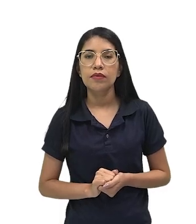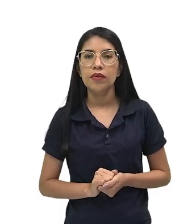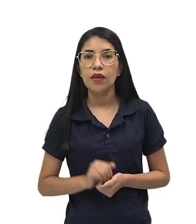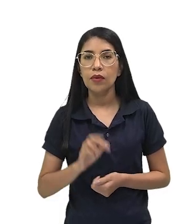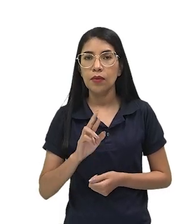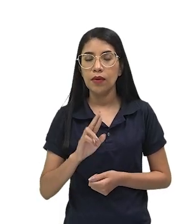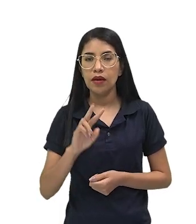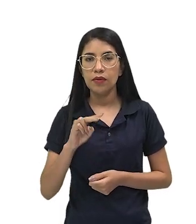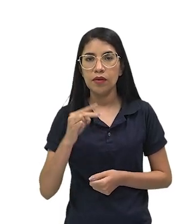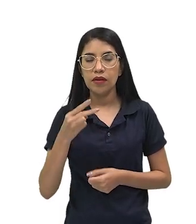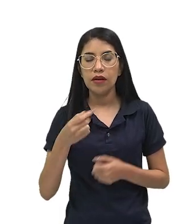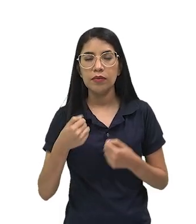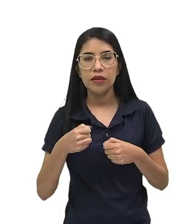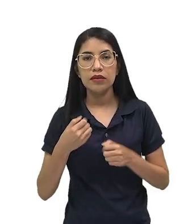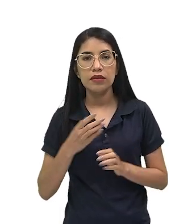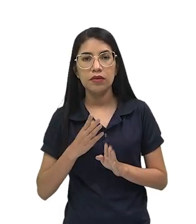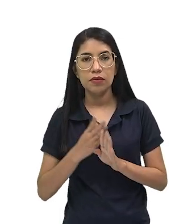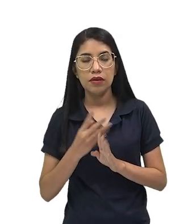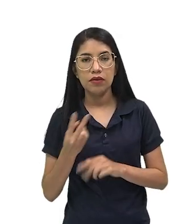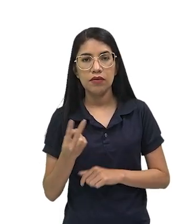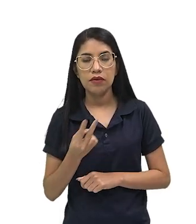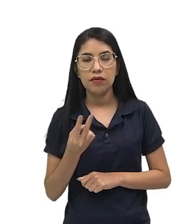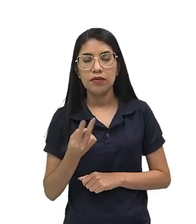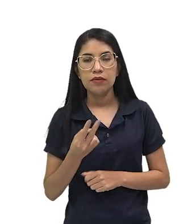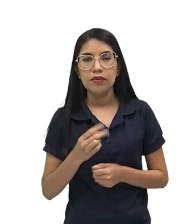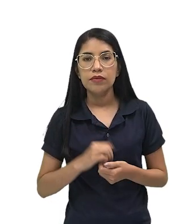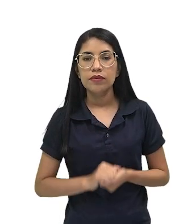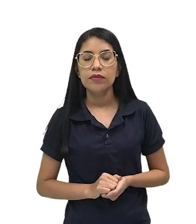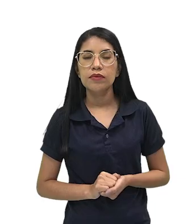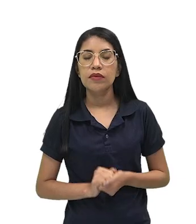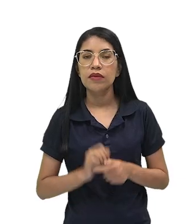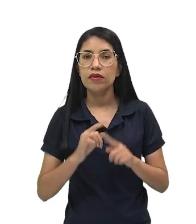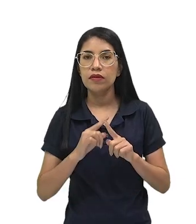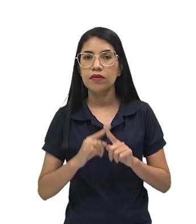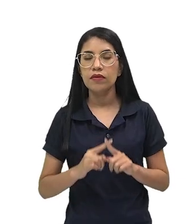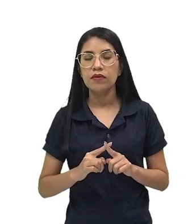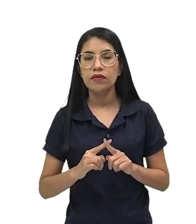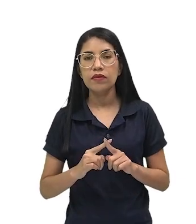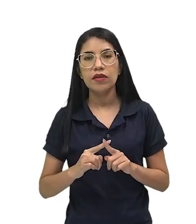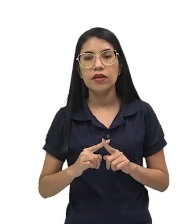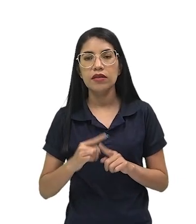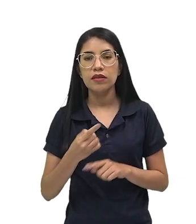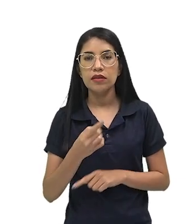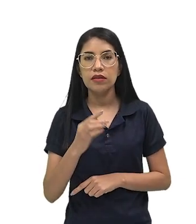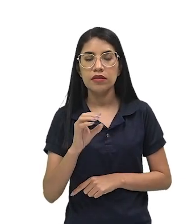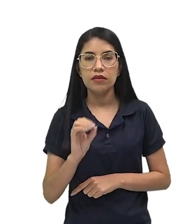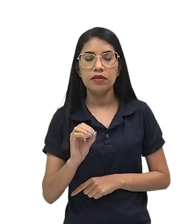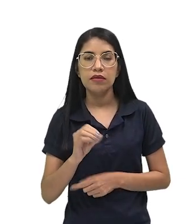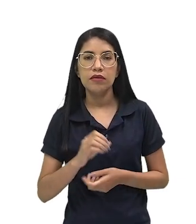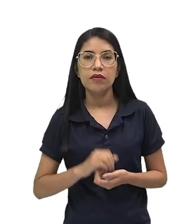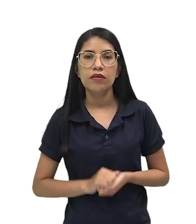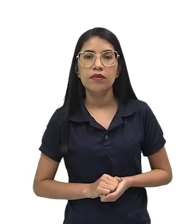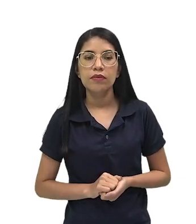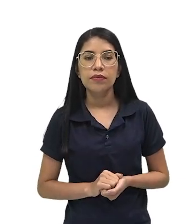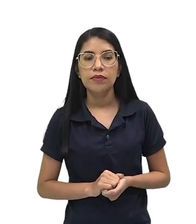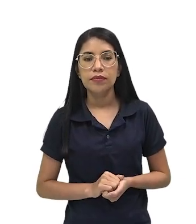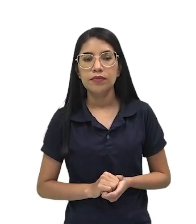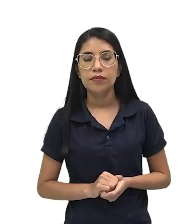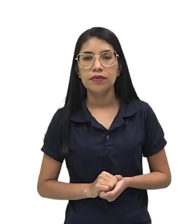raio é aquilo que nós queremos saber, ele está ao quadrado, vezes a altura que é